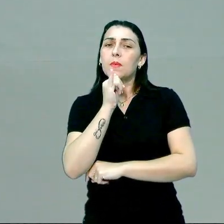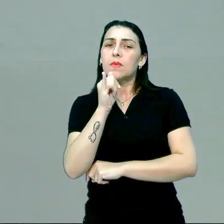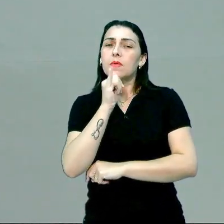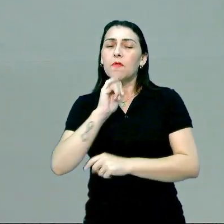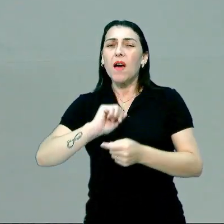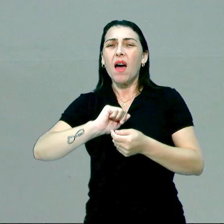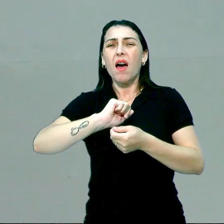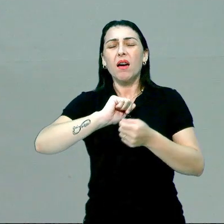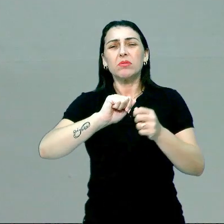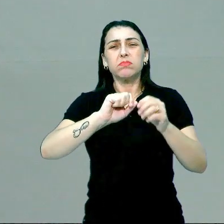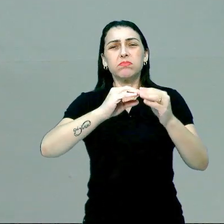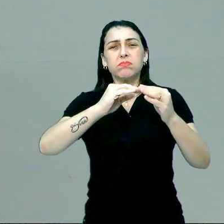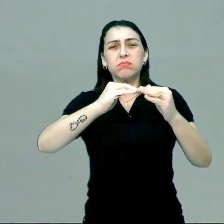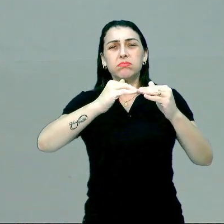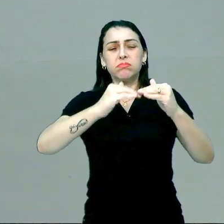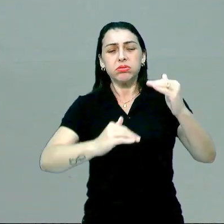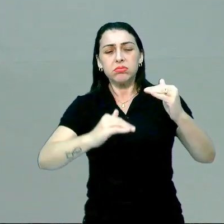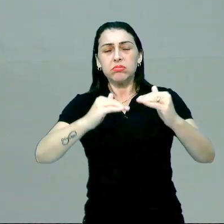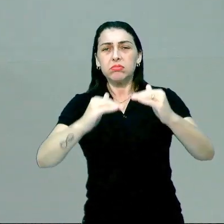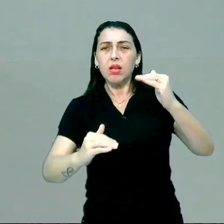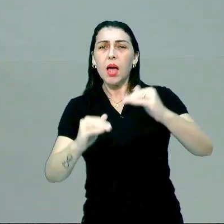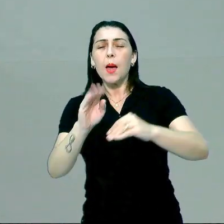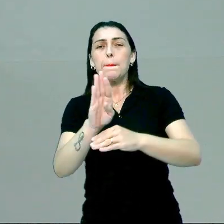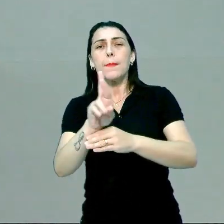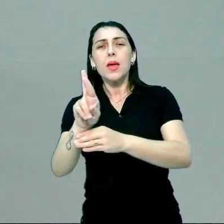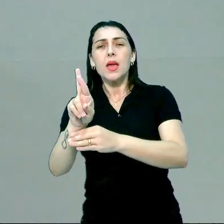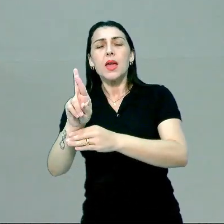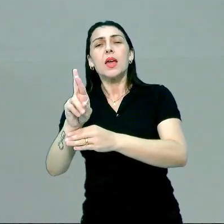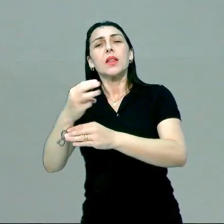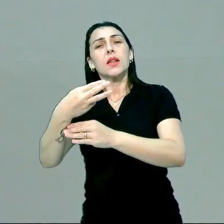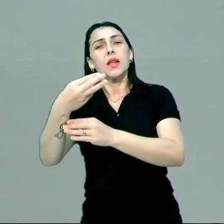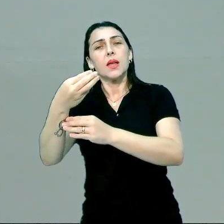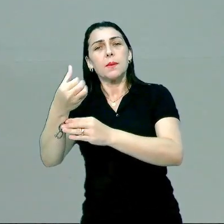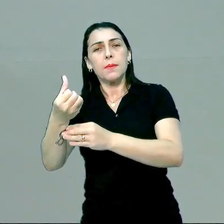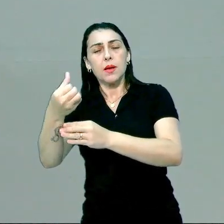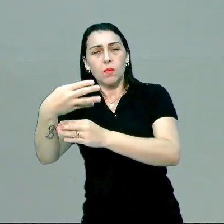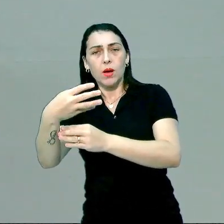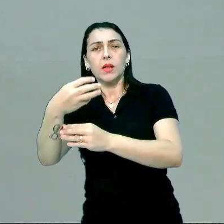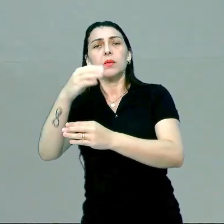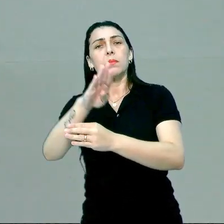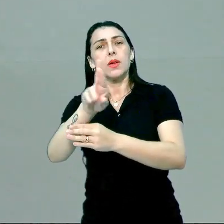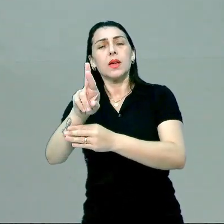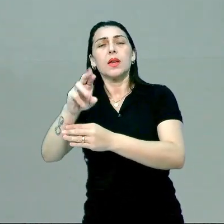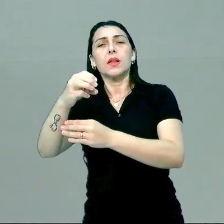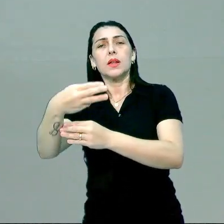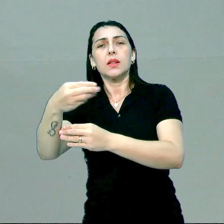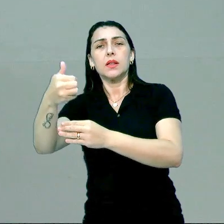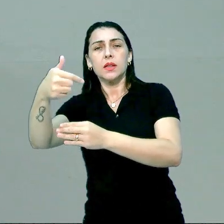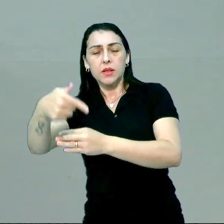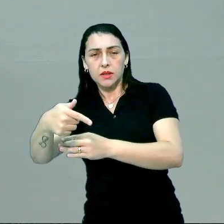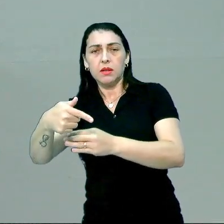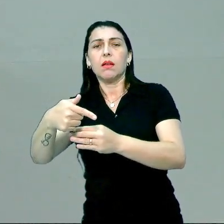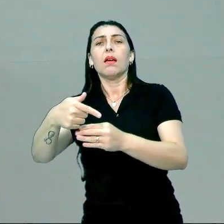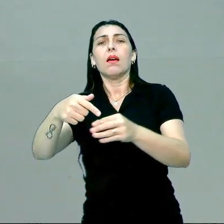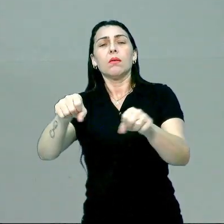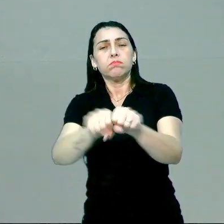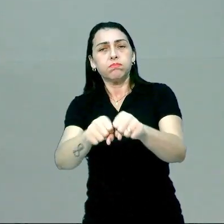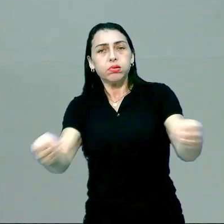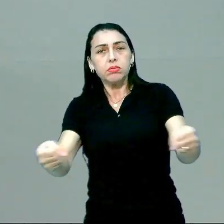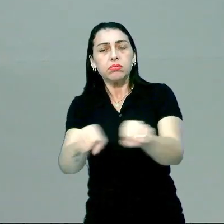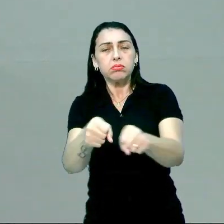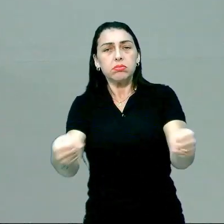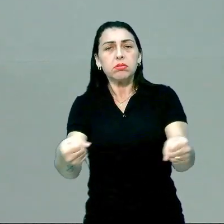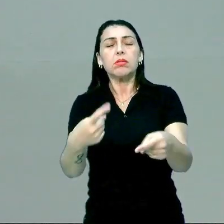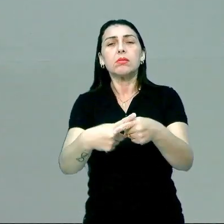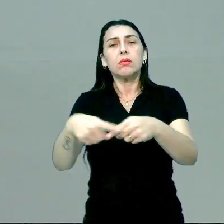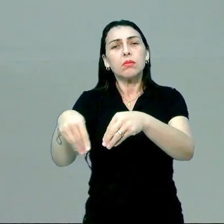vários rompimentos na BR-364, na BR-317, rompimentos causados